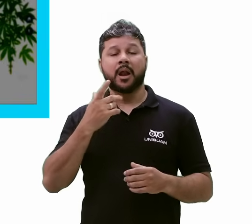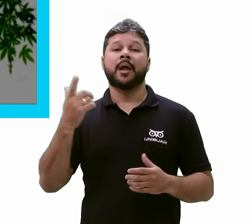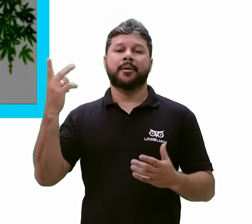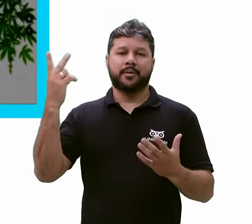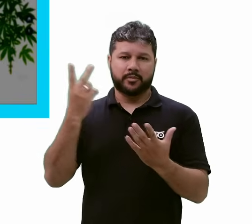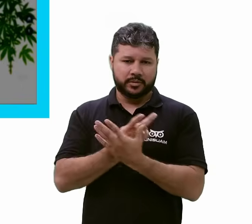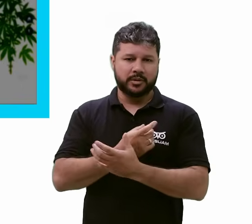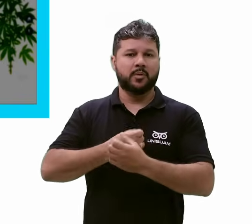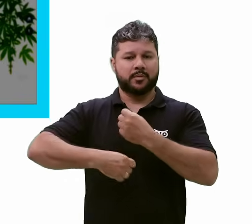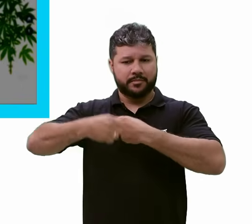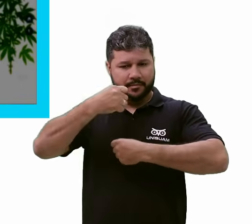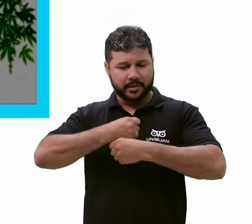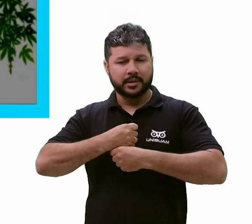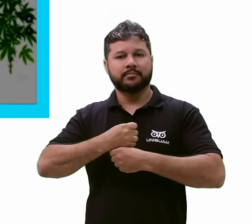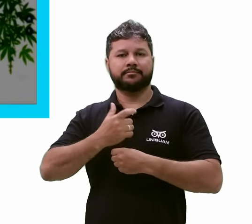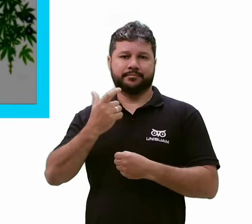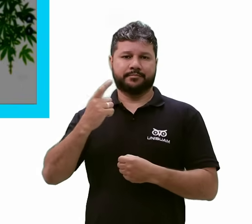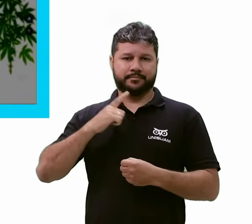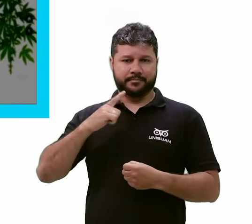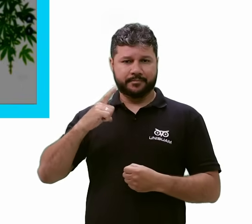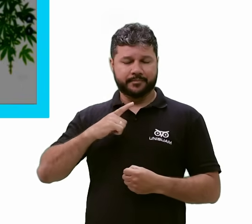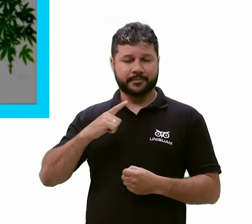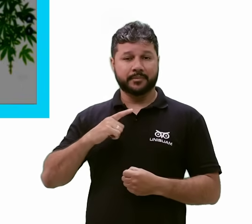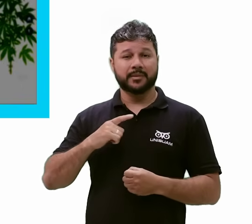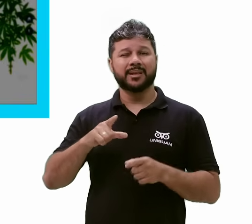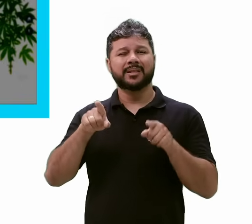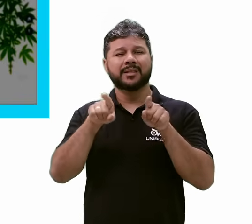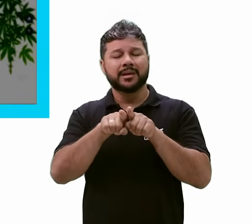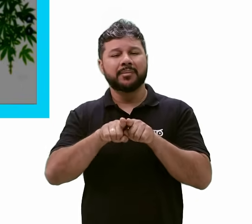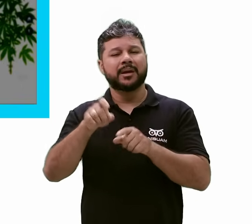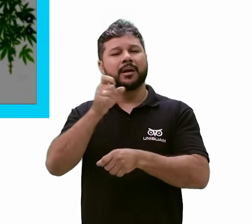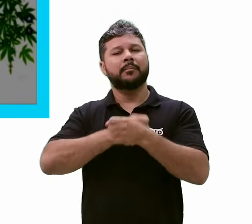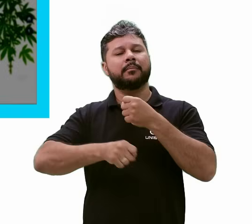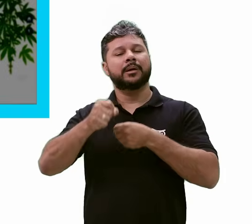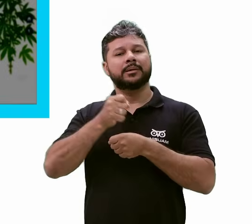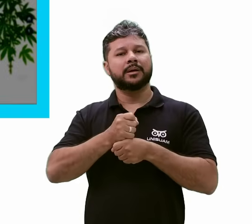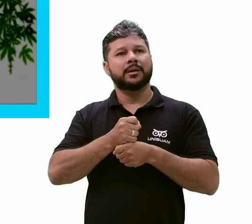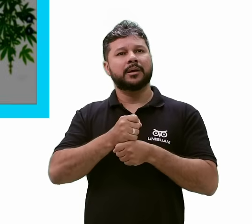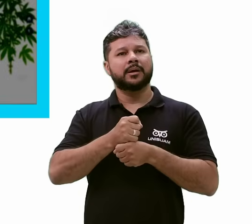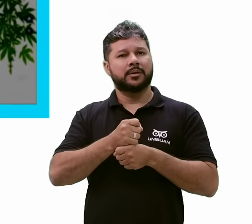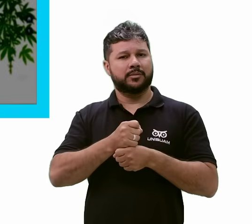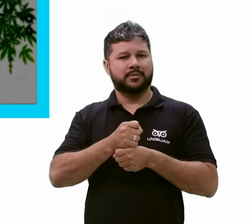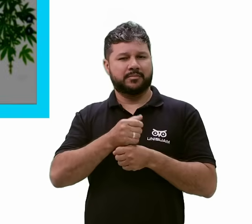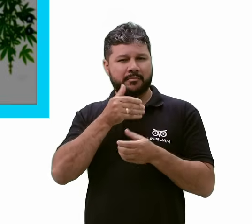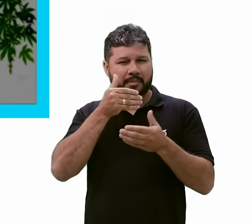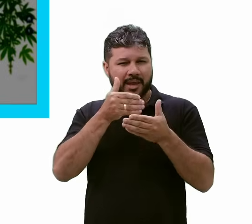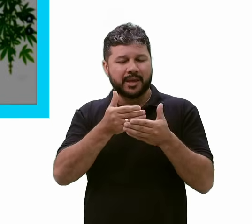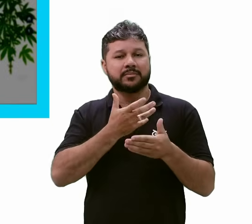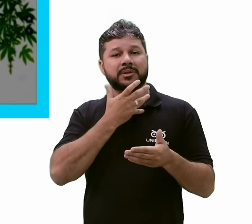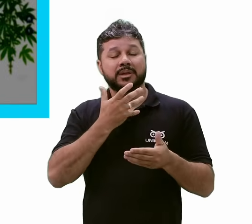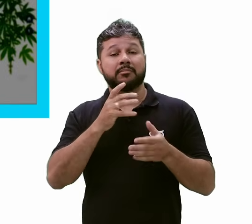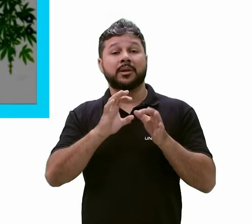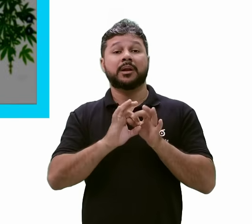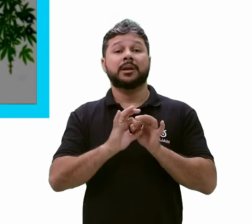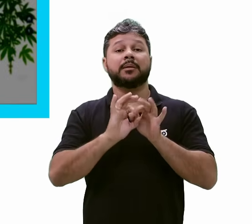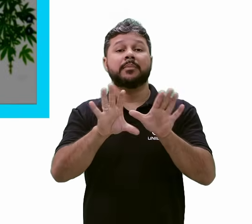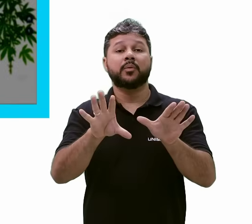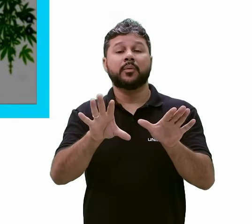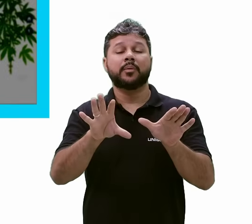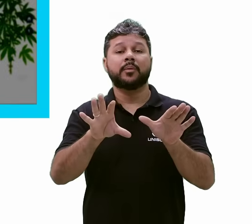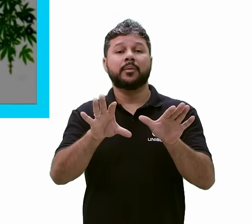enfim, finalmente isso aconteceu ano passado, tá? E também ano passado, a gente teve no final do ano,